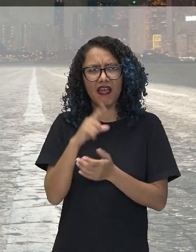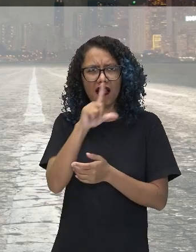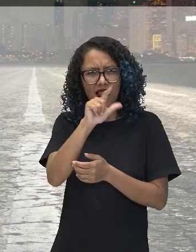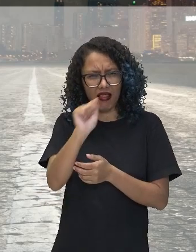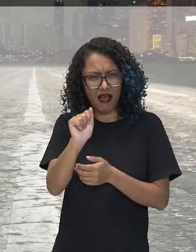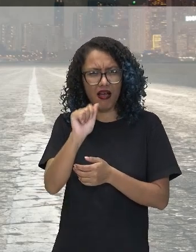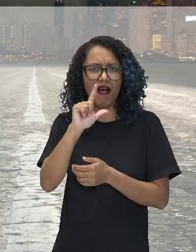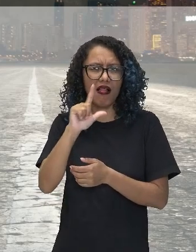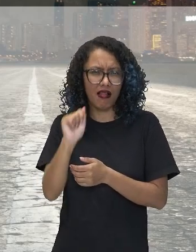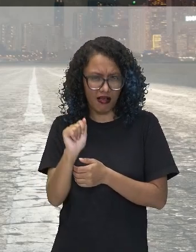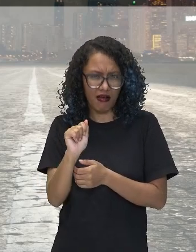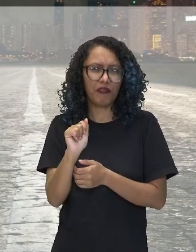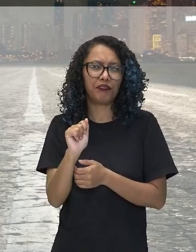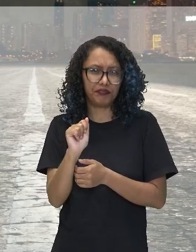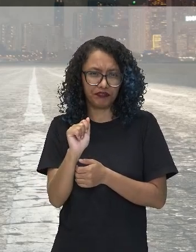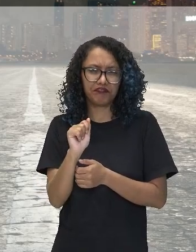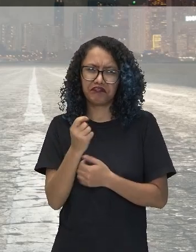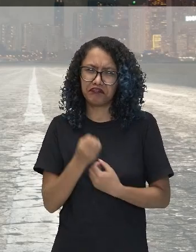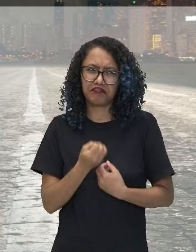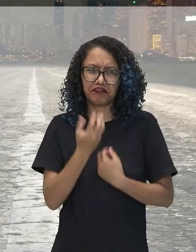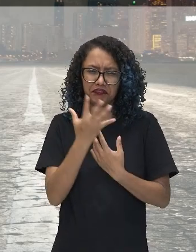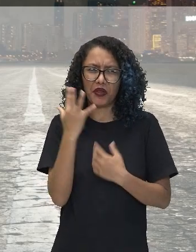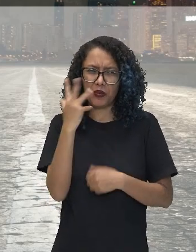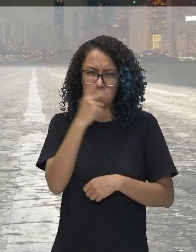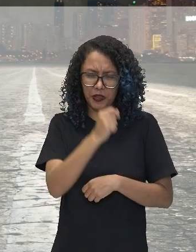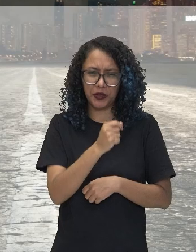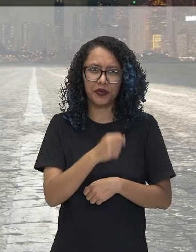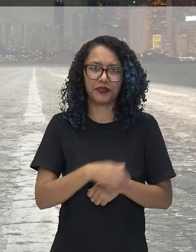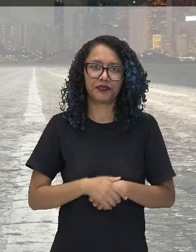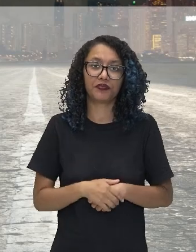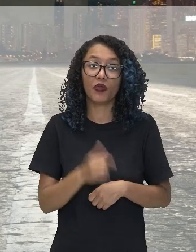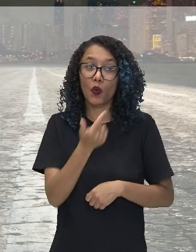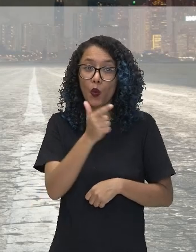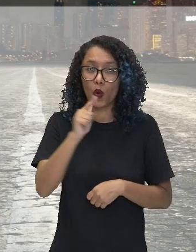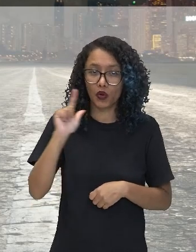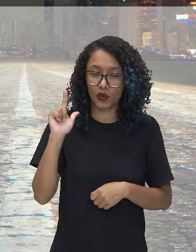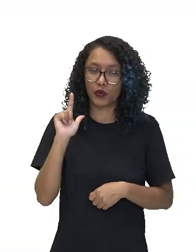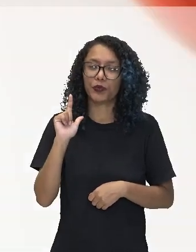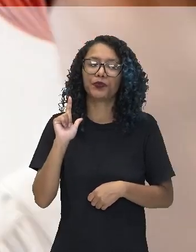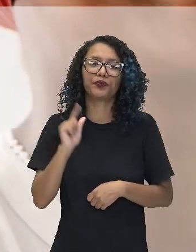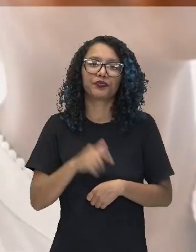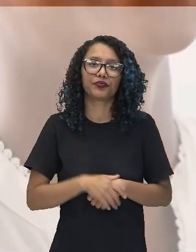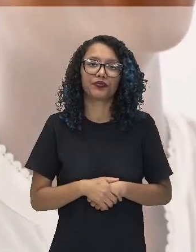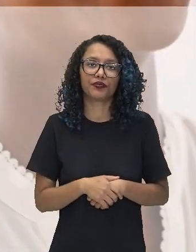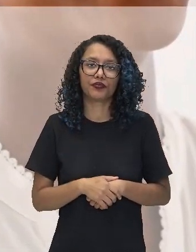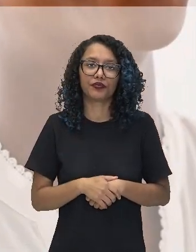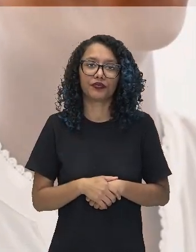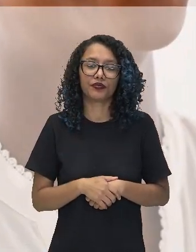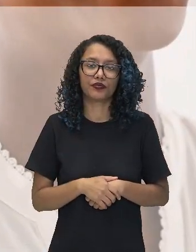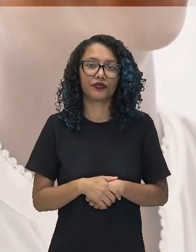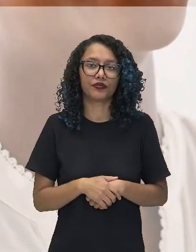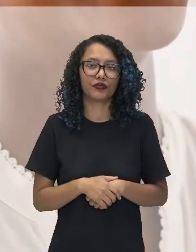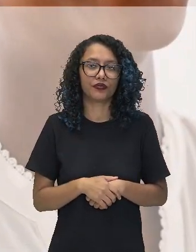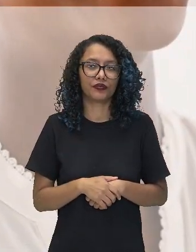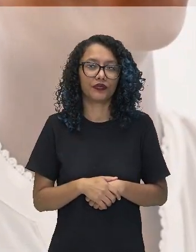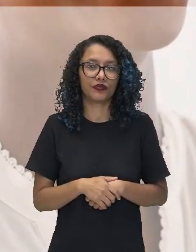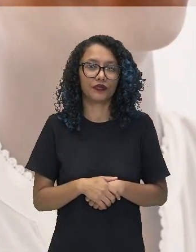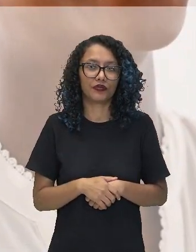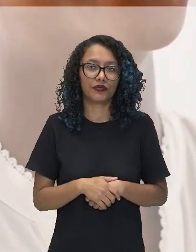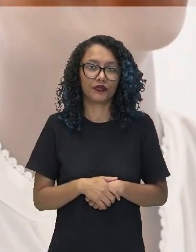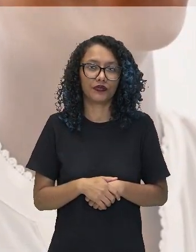ojos fijos. Muito bonito esse poema de Pablo Neruda. O próximo poema, nós aqui descobrimos só o quê?